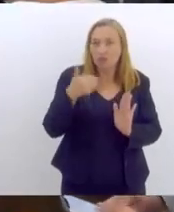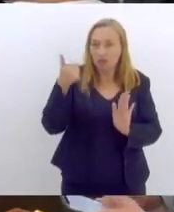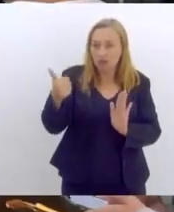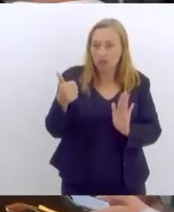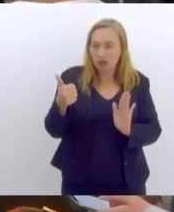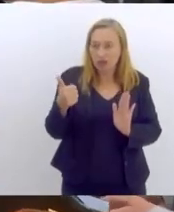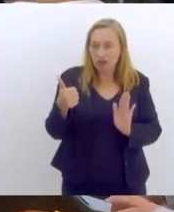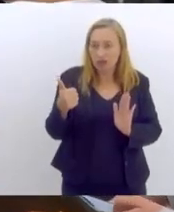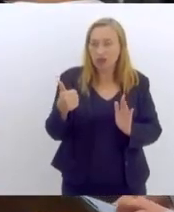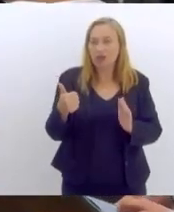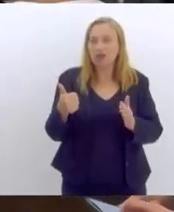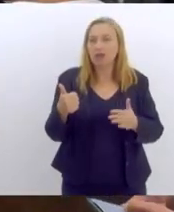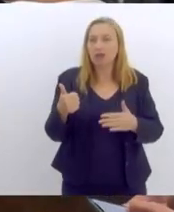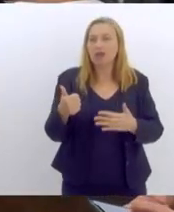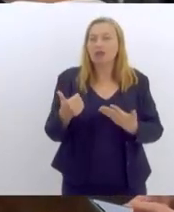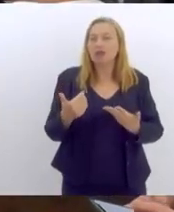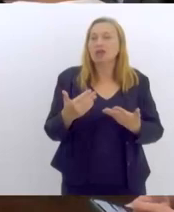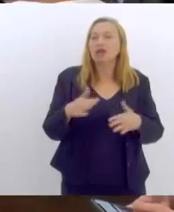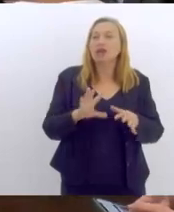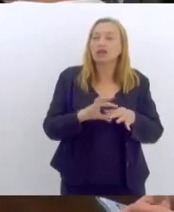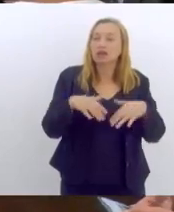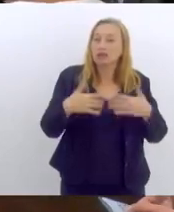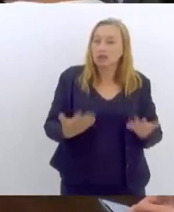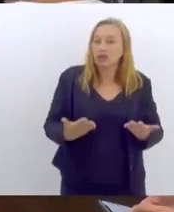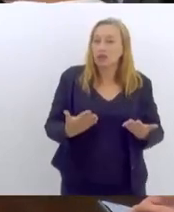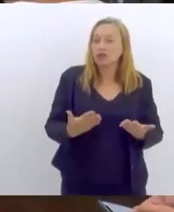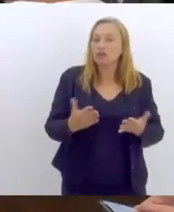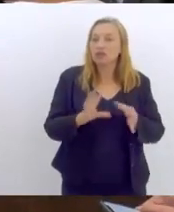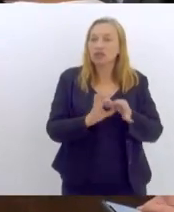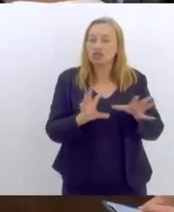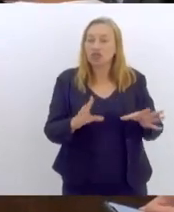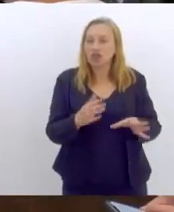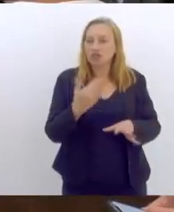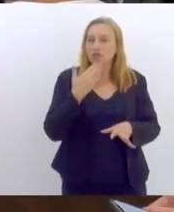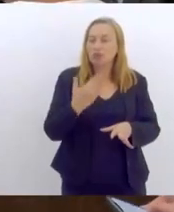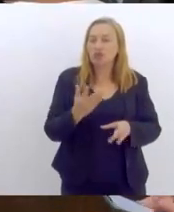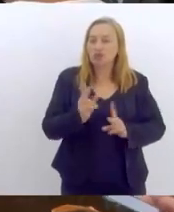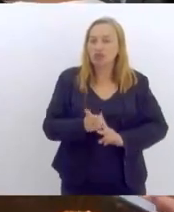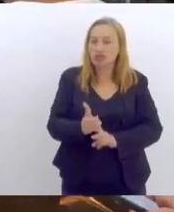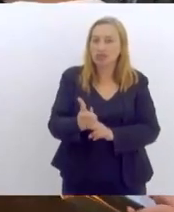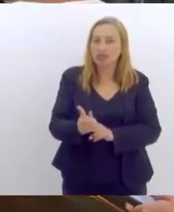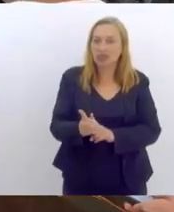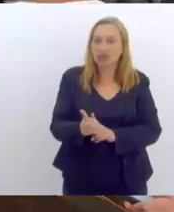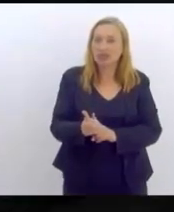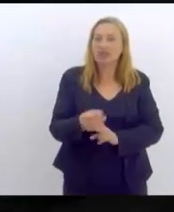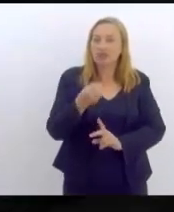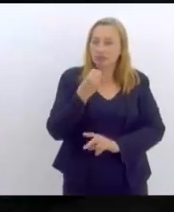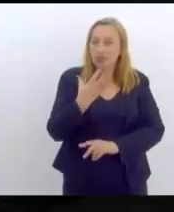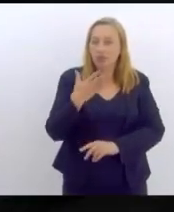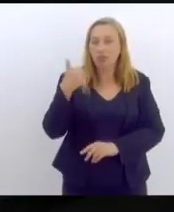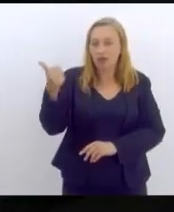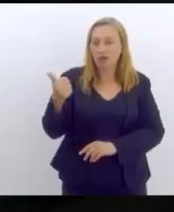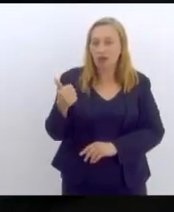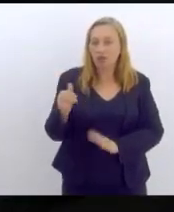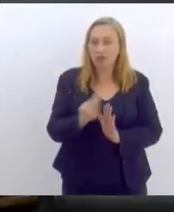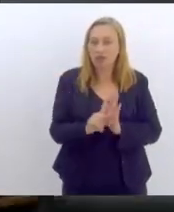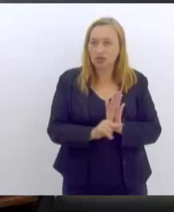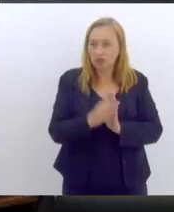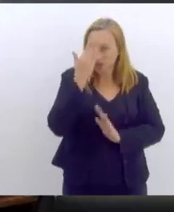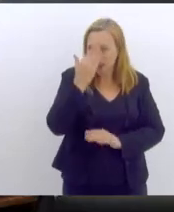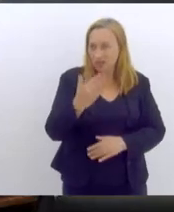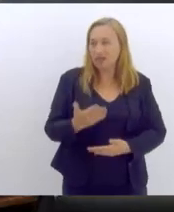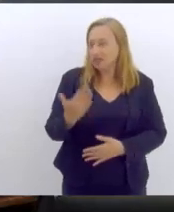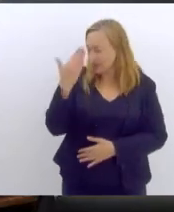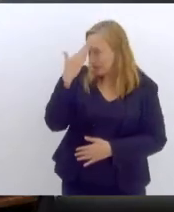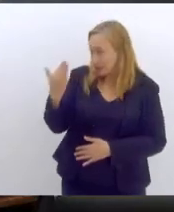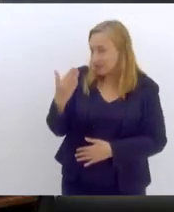engrandecer o projeto. Portanto, eu vou deixar e não vou te pedir, siga em frente, porque vai ser bom, vai melhorar o projeto. Muito obrigado. Eu quero